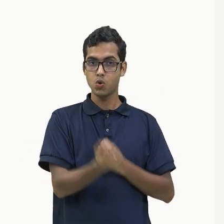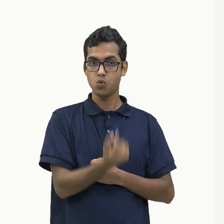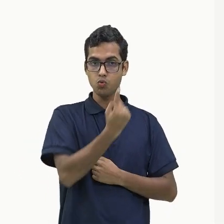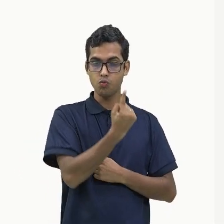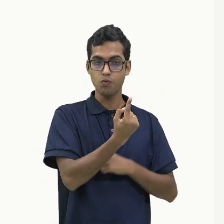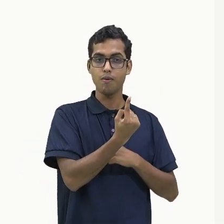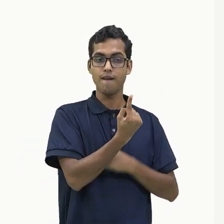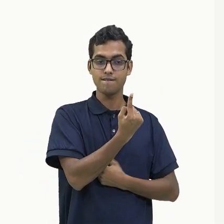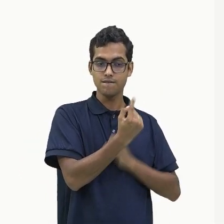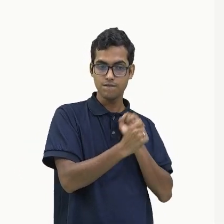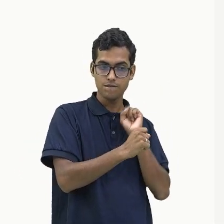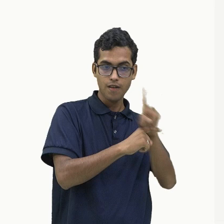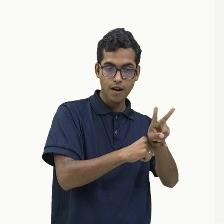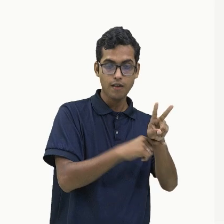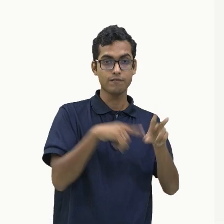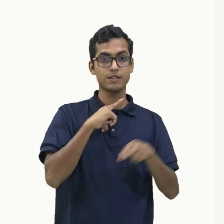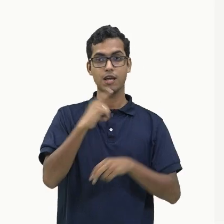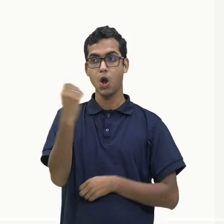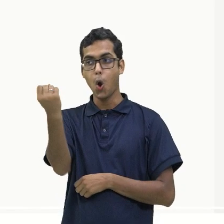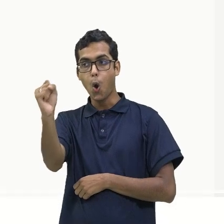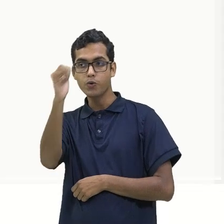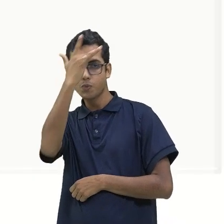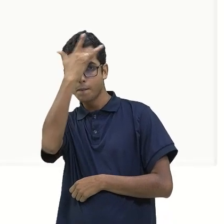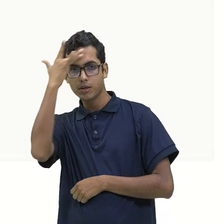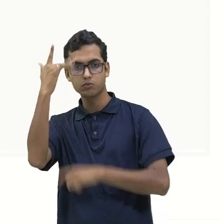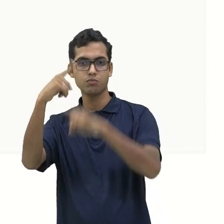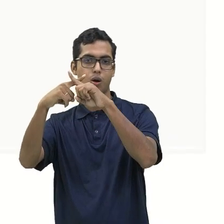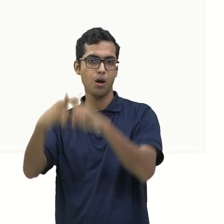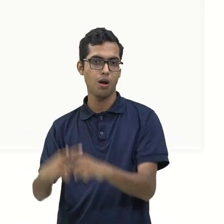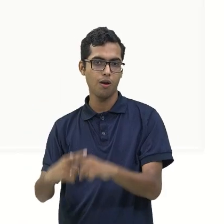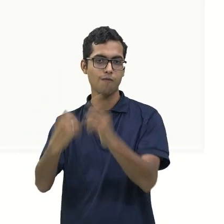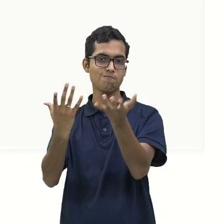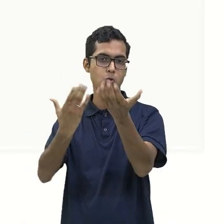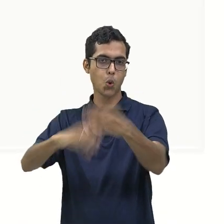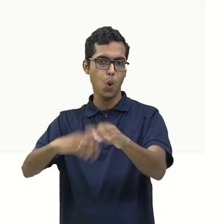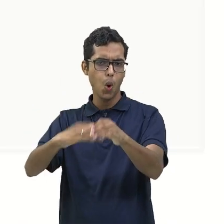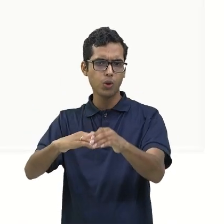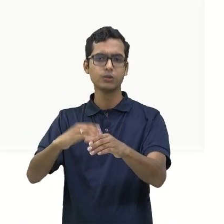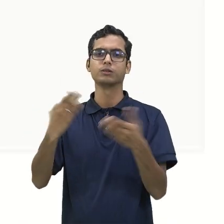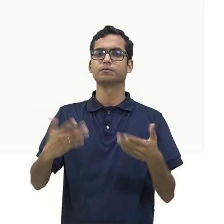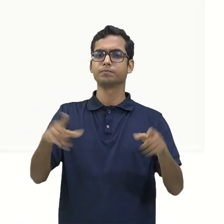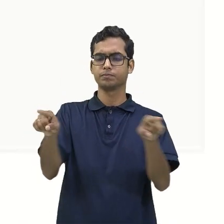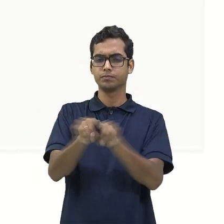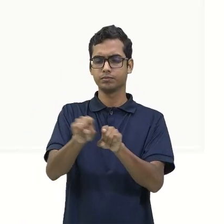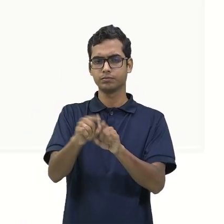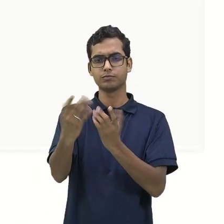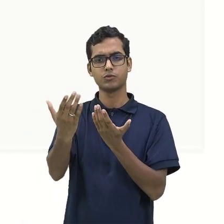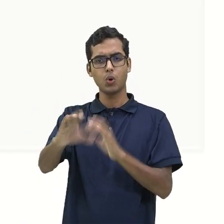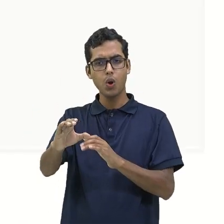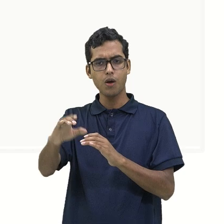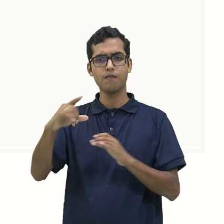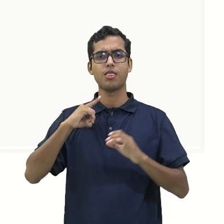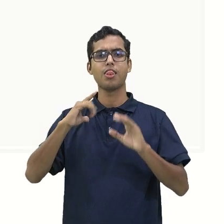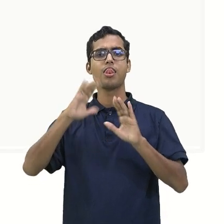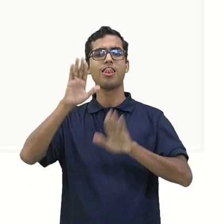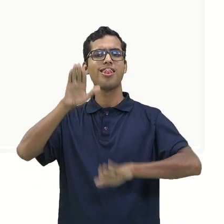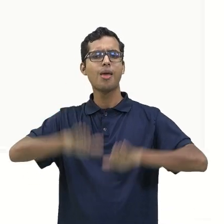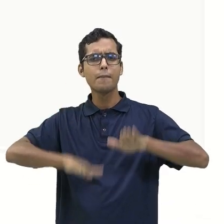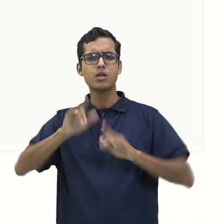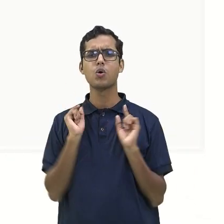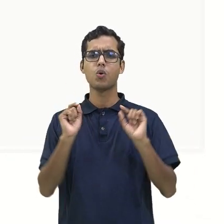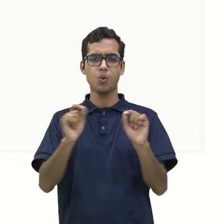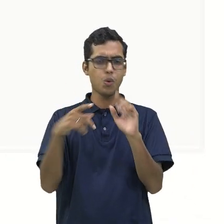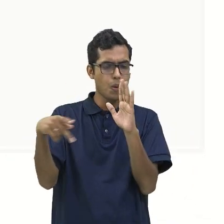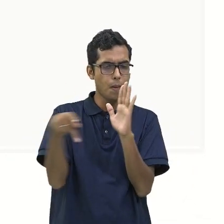concorrendo, tá bom? Mas é como eu falei para vocês, isso vai depender do comando aqui da questão. Determine